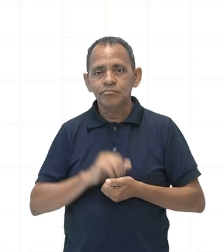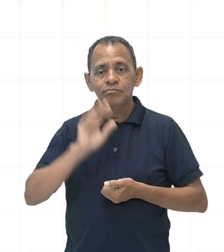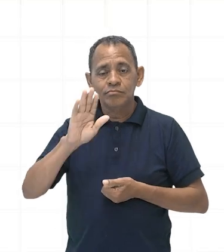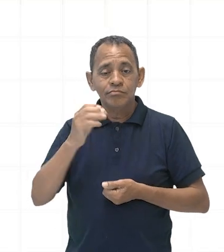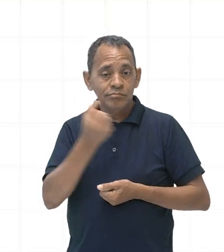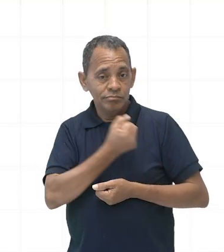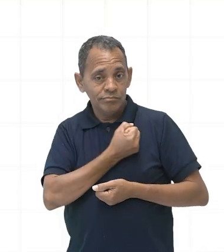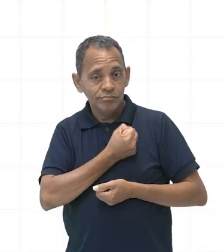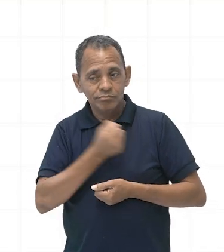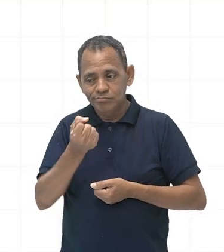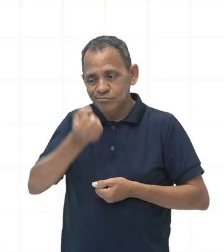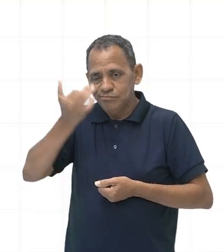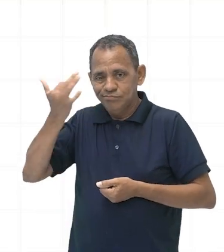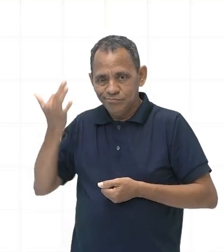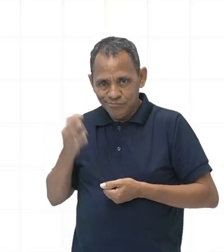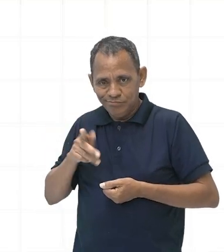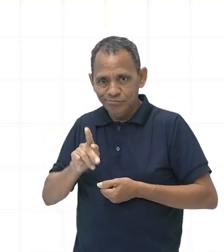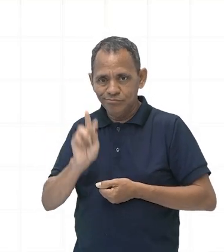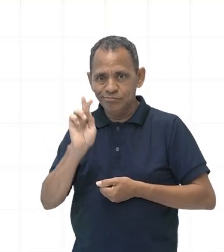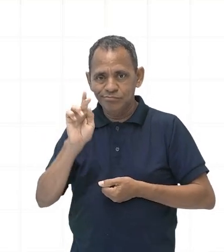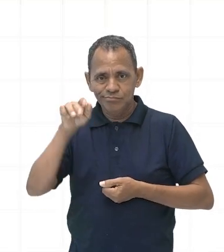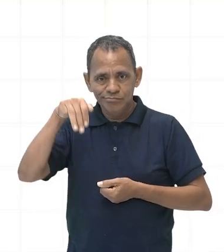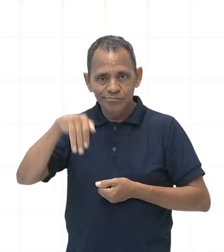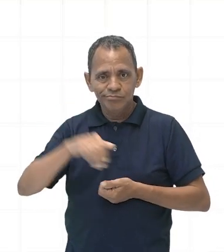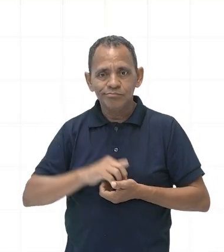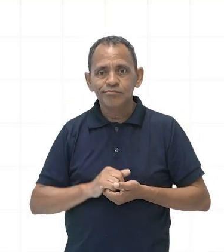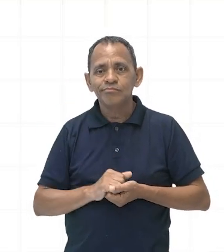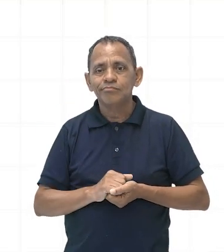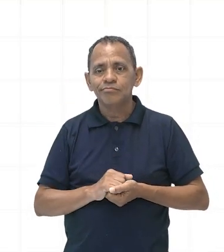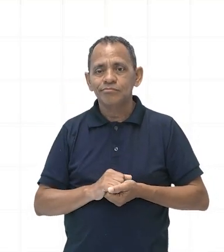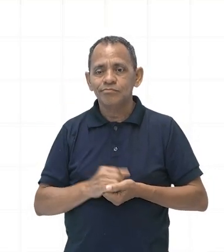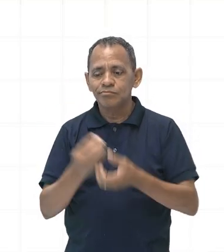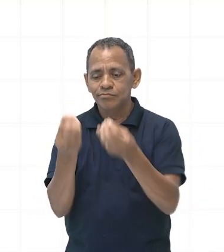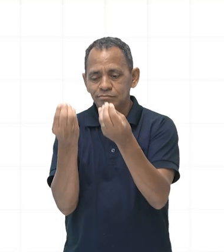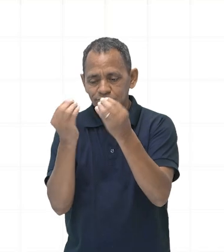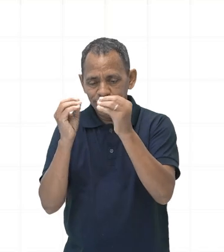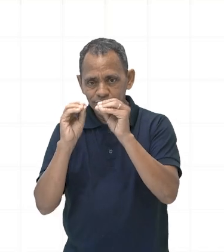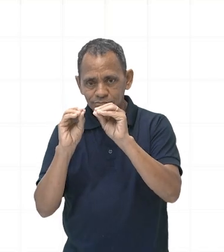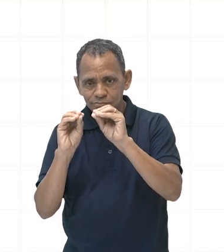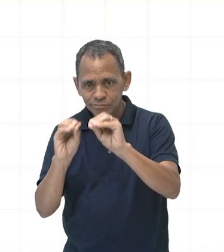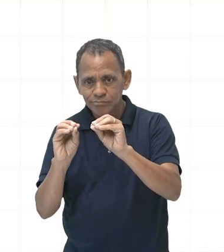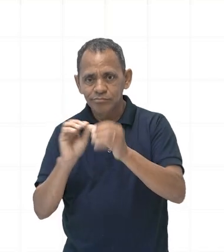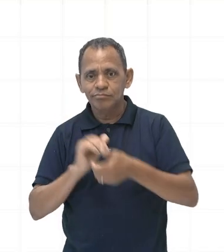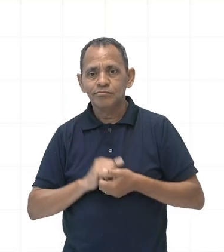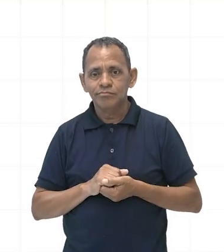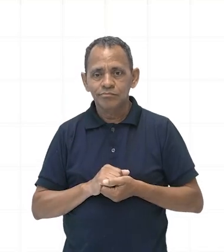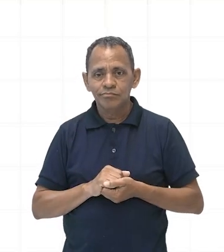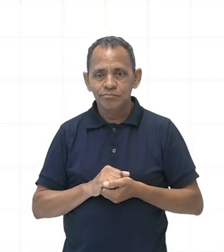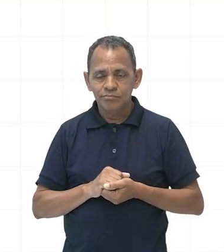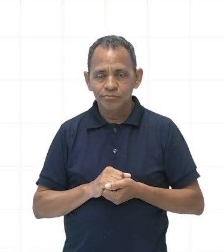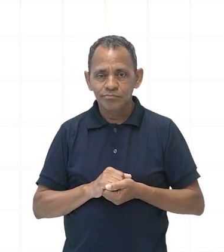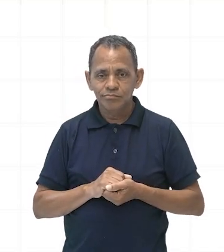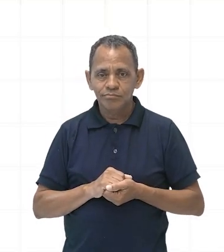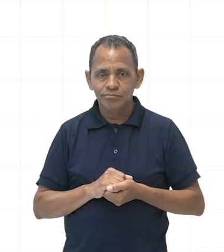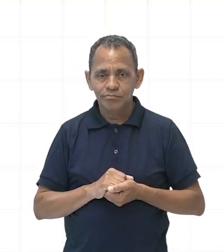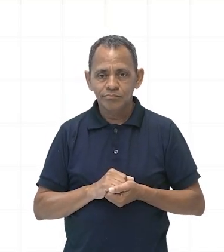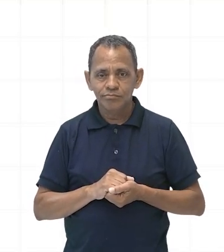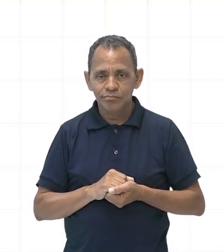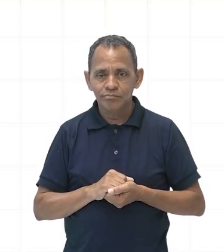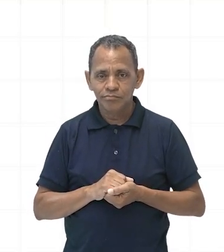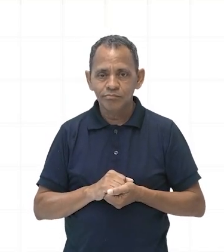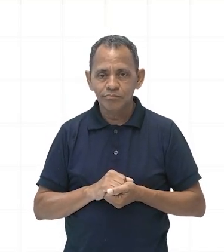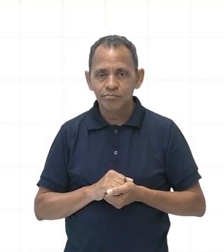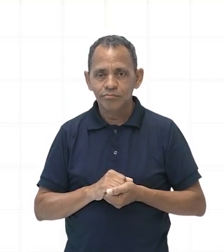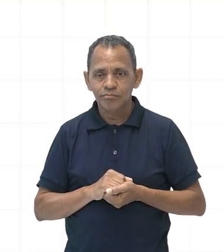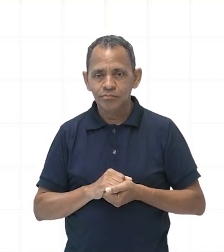é a quantidade de quilômetros. Então, eu vou colocar aqui abaixo do quilômetros, né, já na coluna